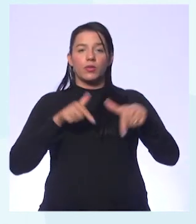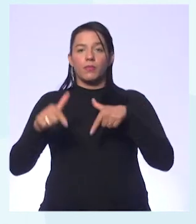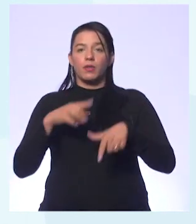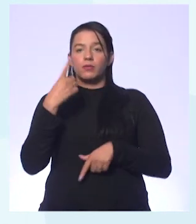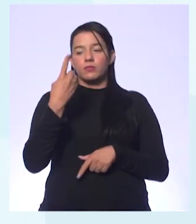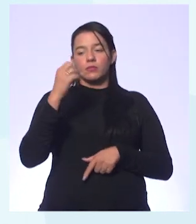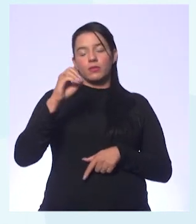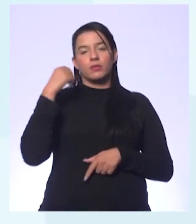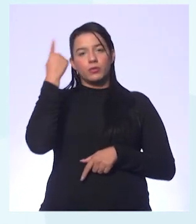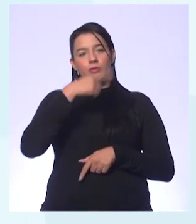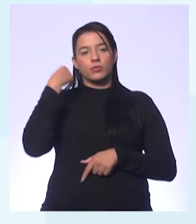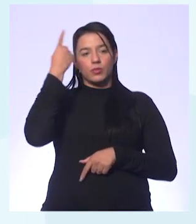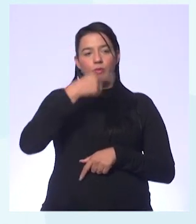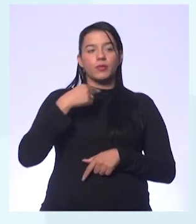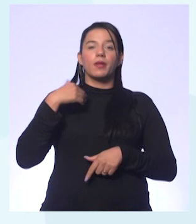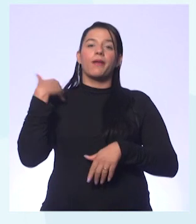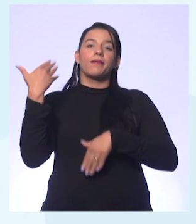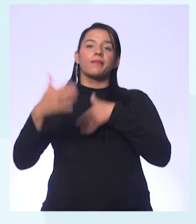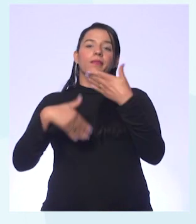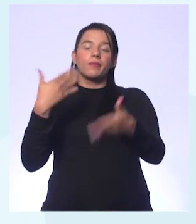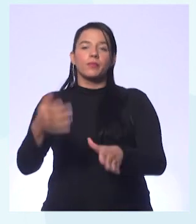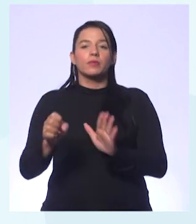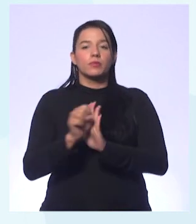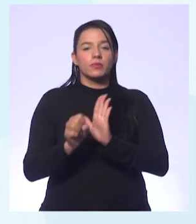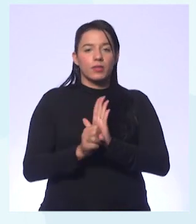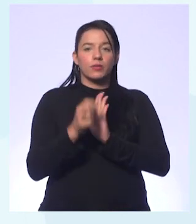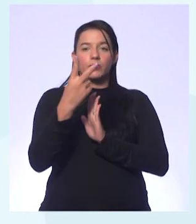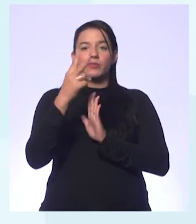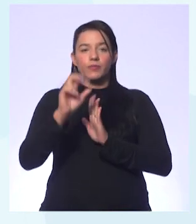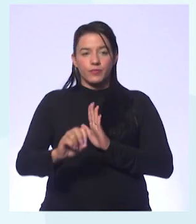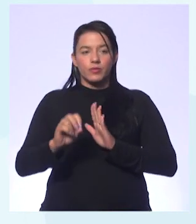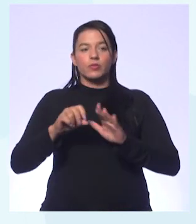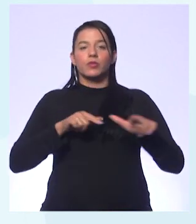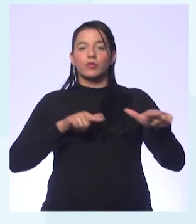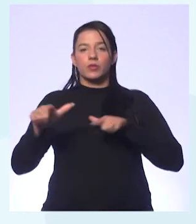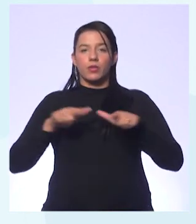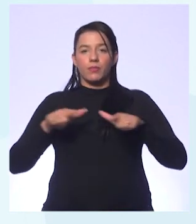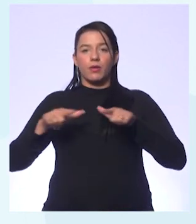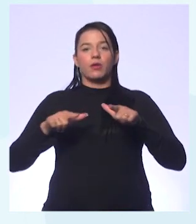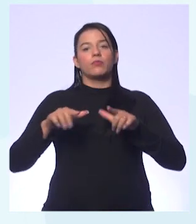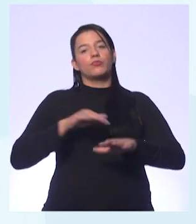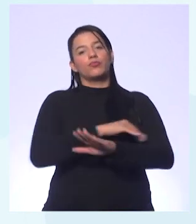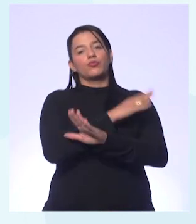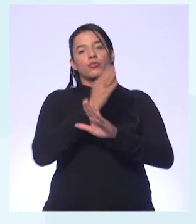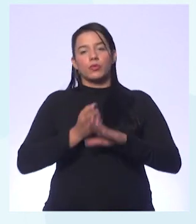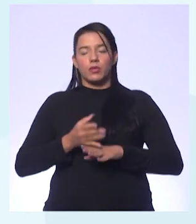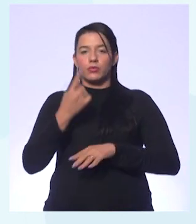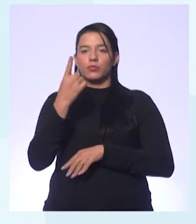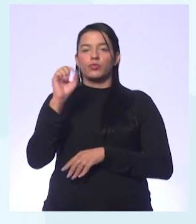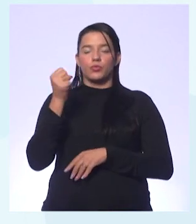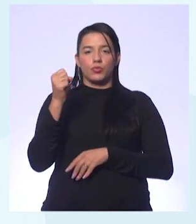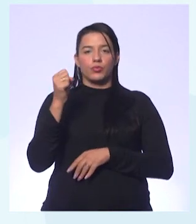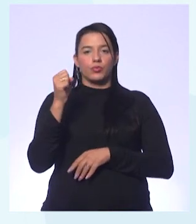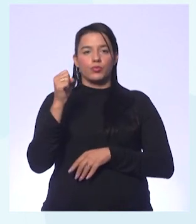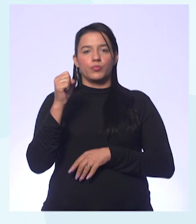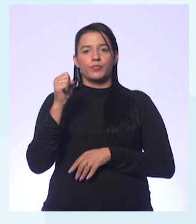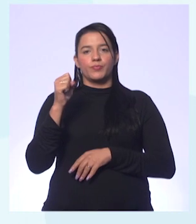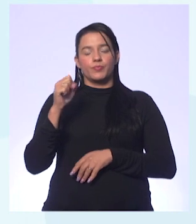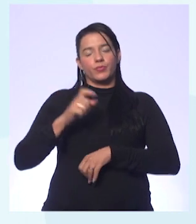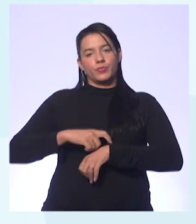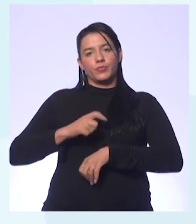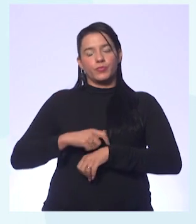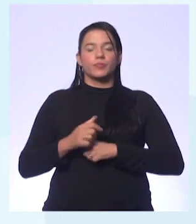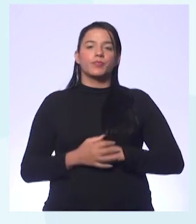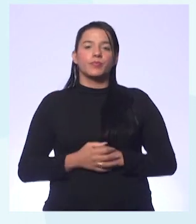depois, no século XX, aí já em 1919, jornada máxima de 8 horas por dia. Então, essas são algumas das conquistas